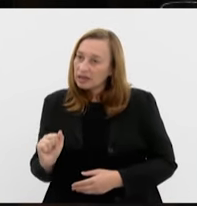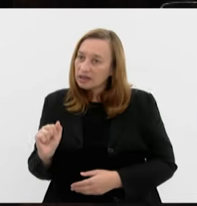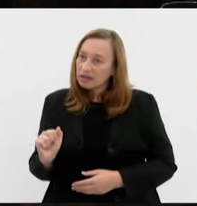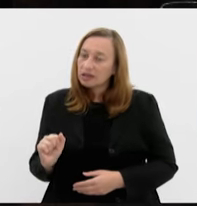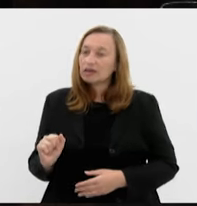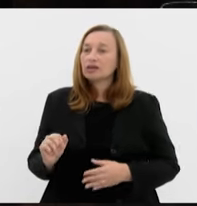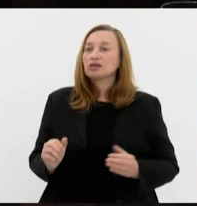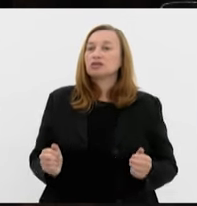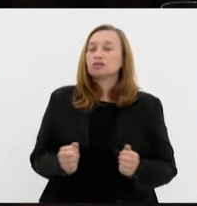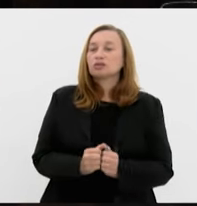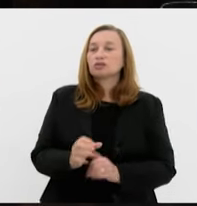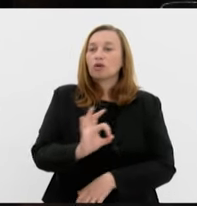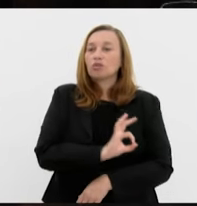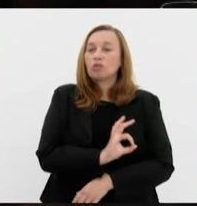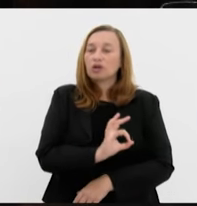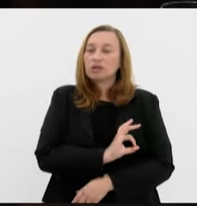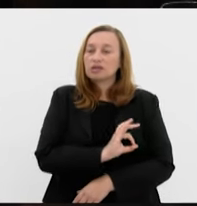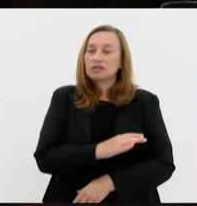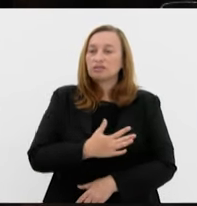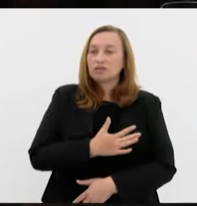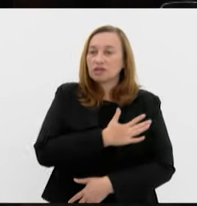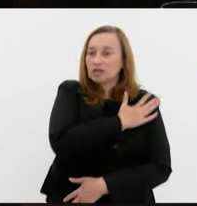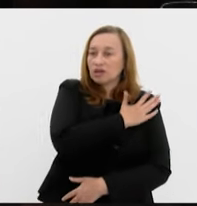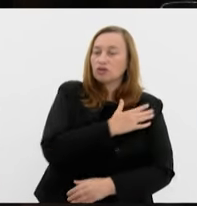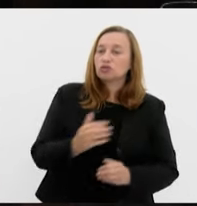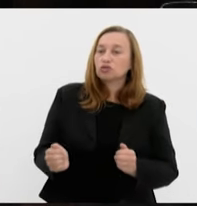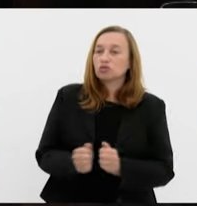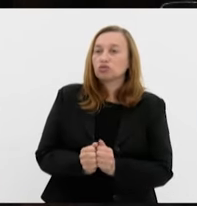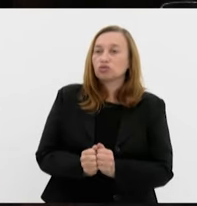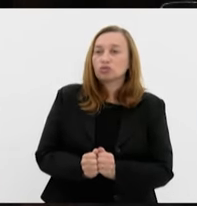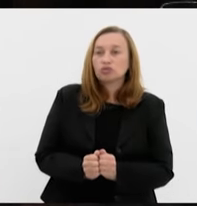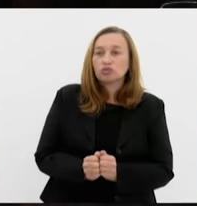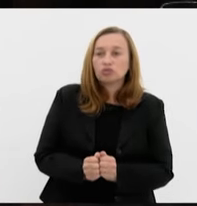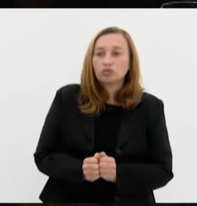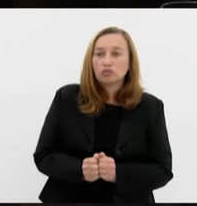polícia militar junto junto